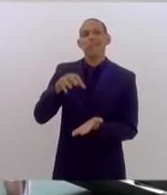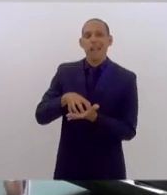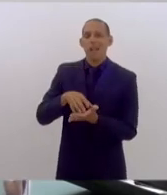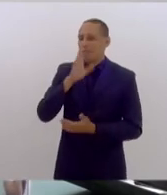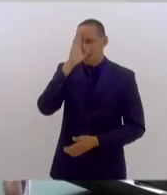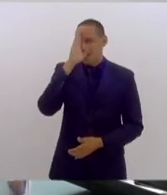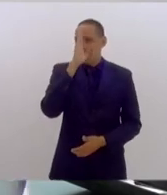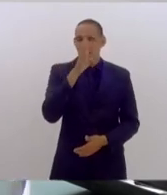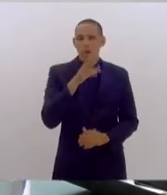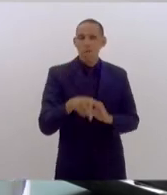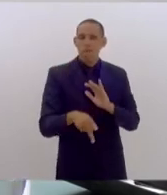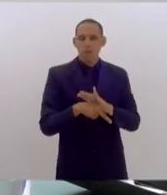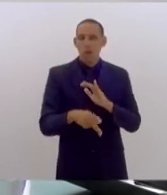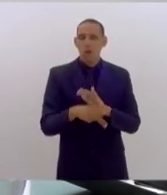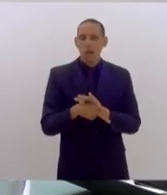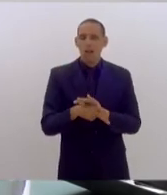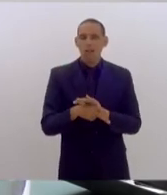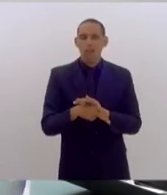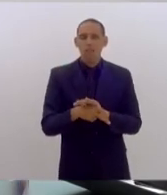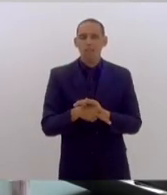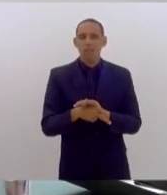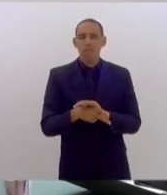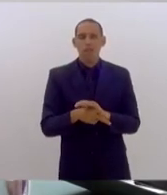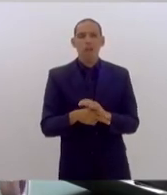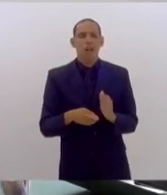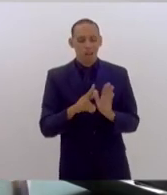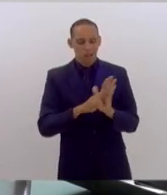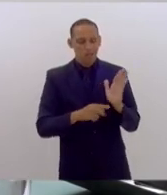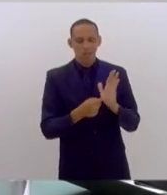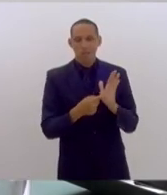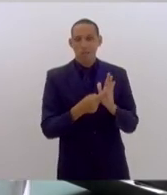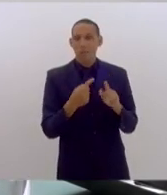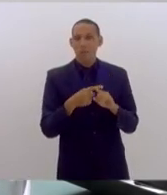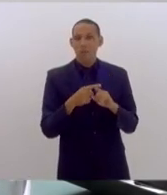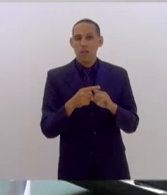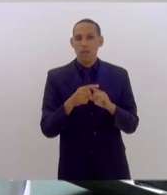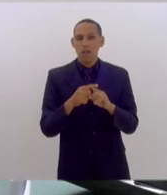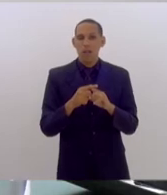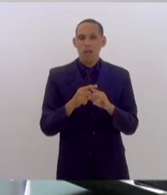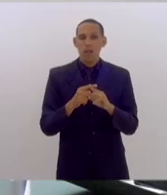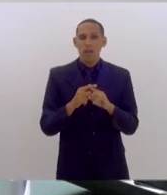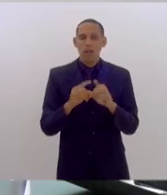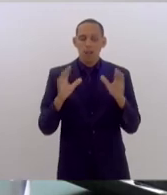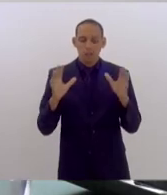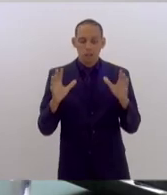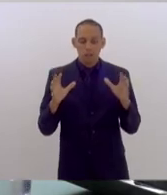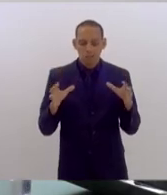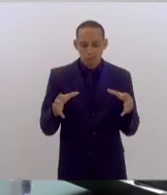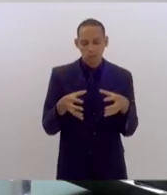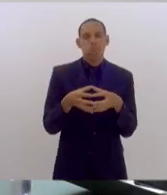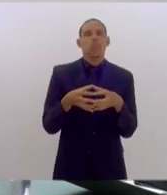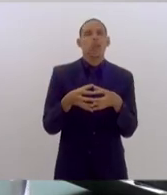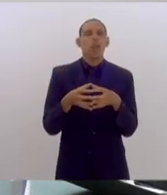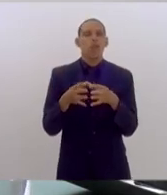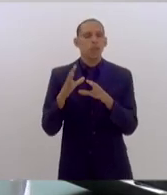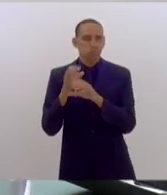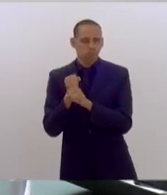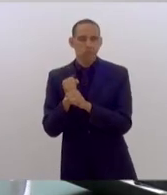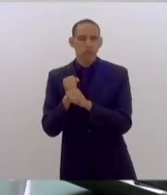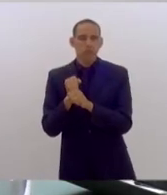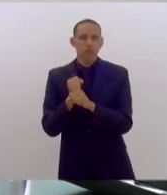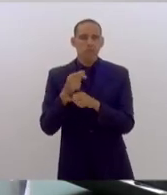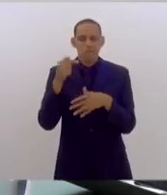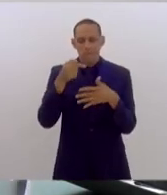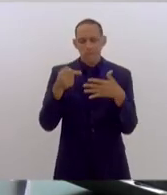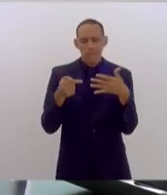relatório não é que é o capítulo em que a gente reúne não é os vários e itens e elementos